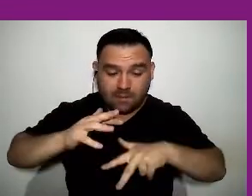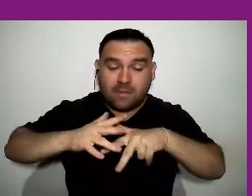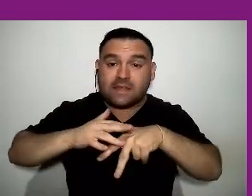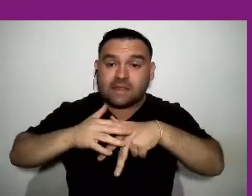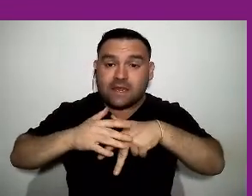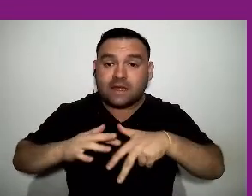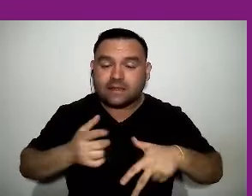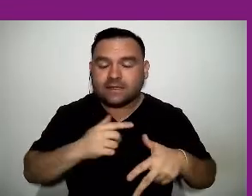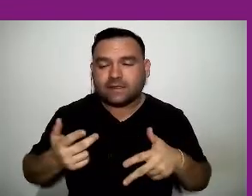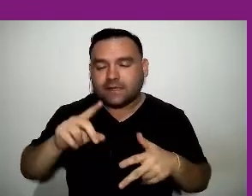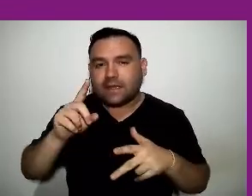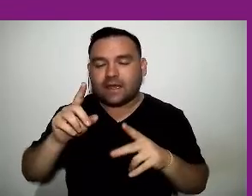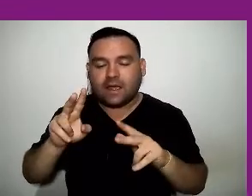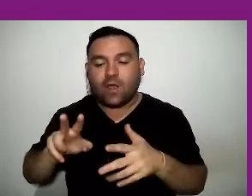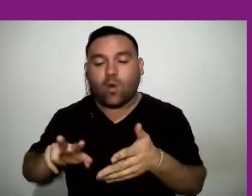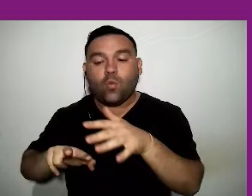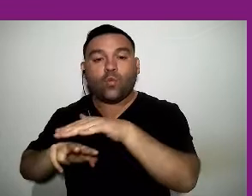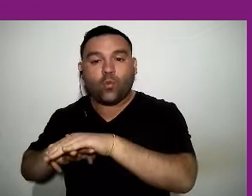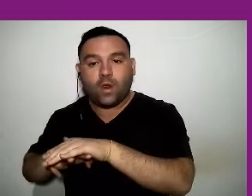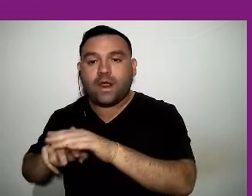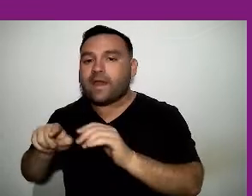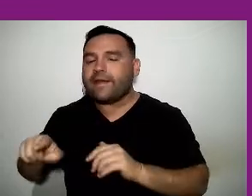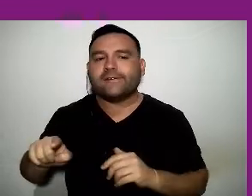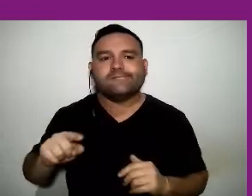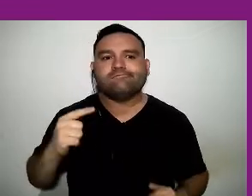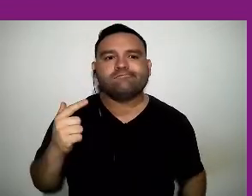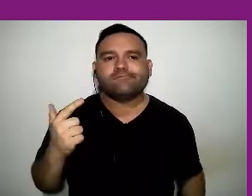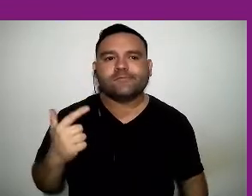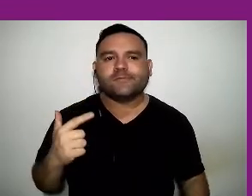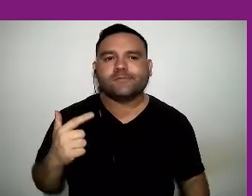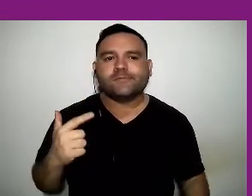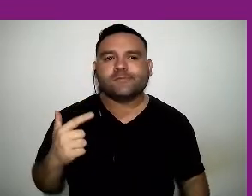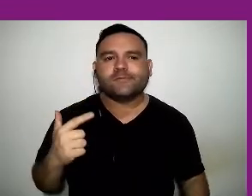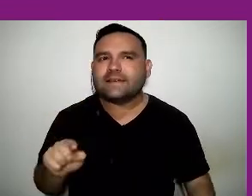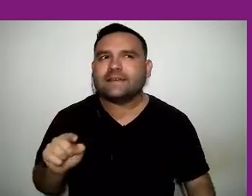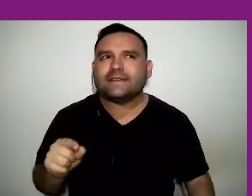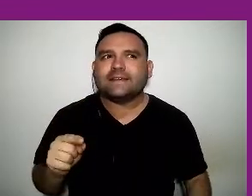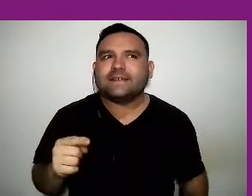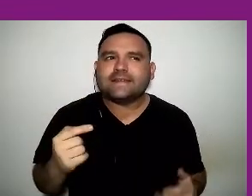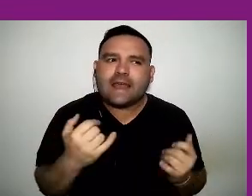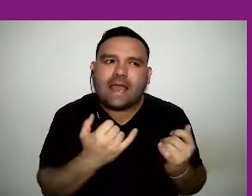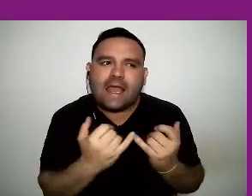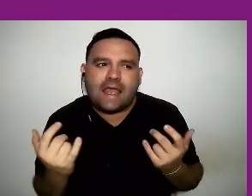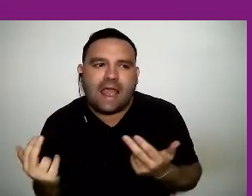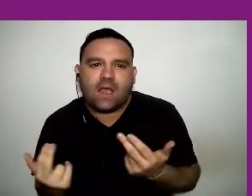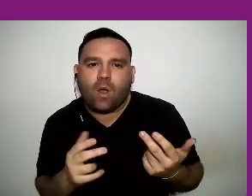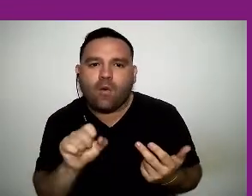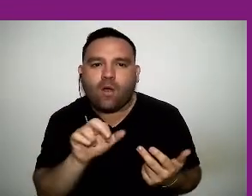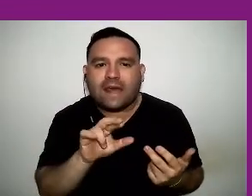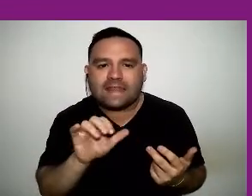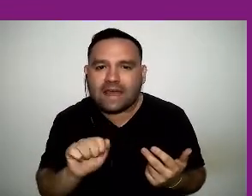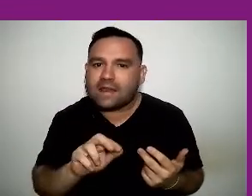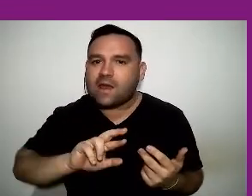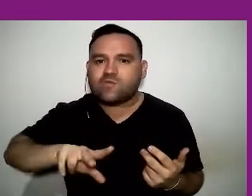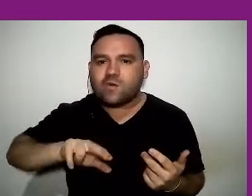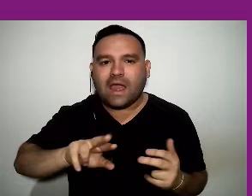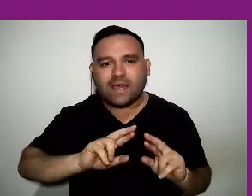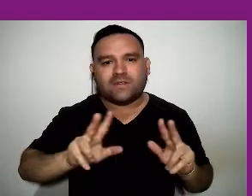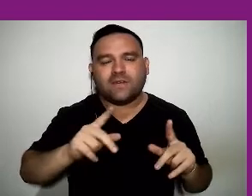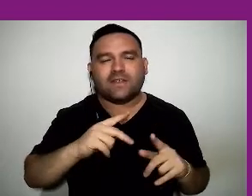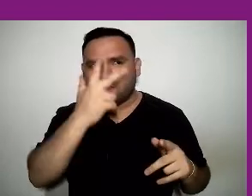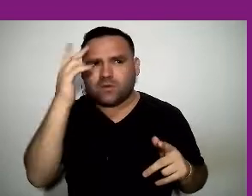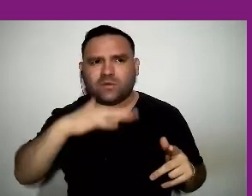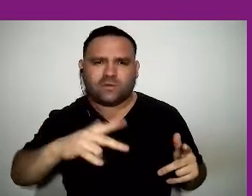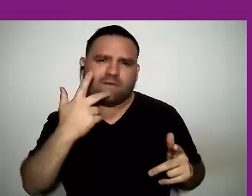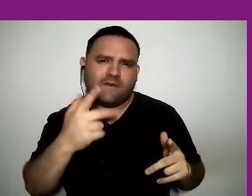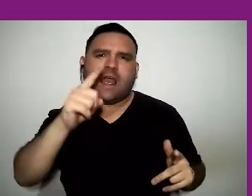que internavam na terapia intensiva, eles não tinham um quadro muito similar à SARA, apesar de todos